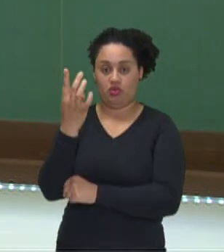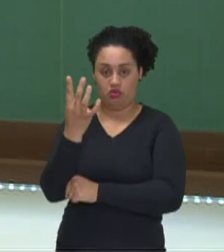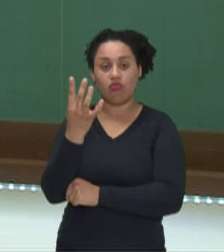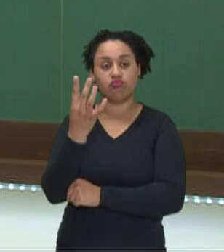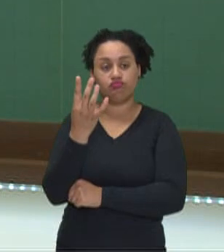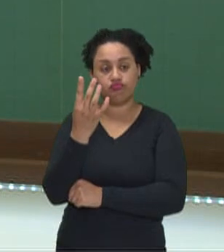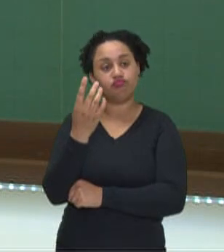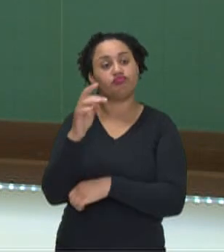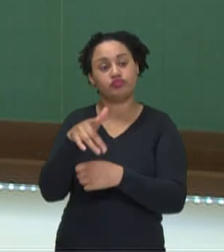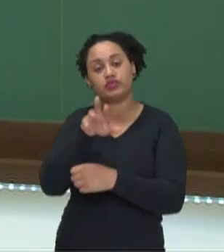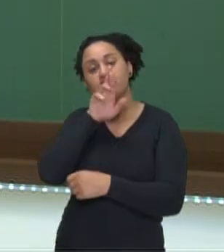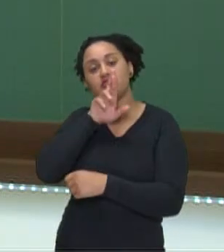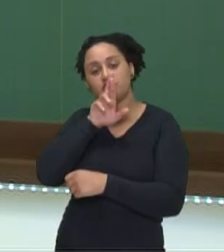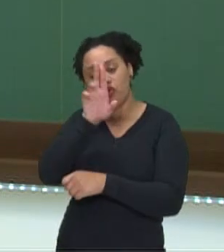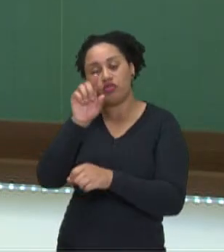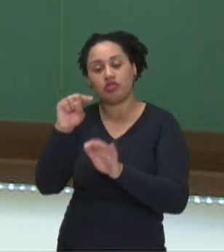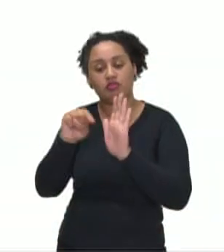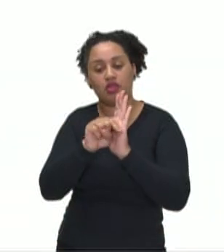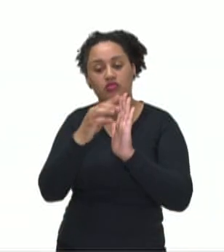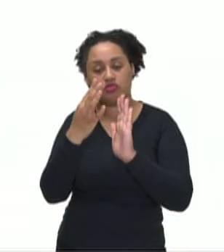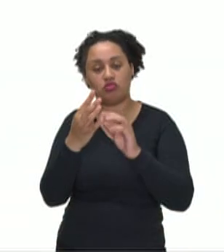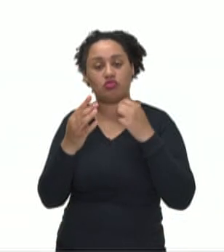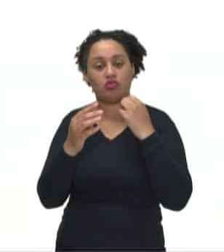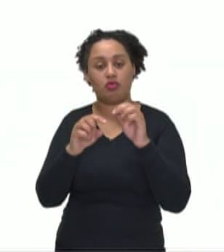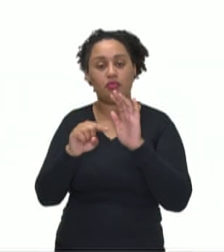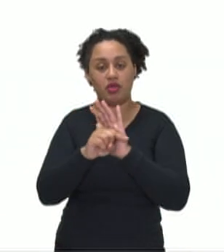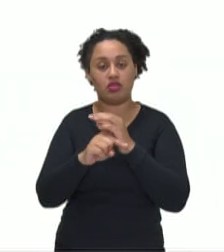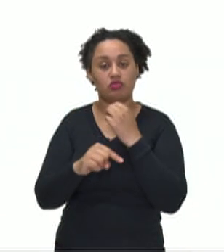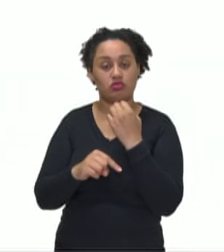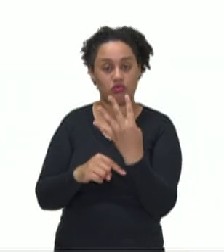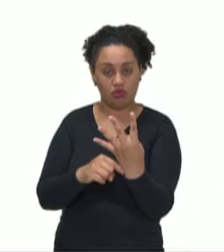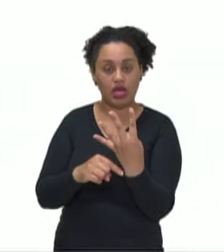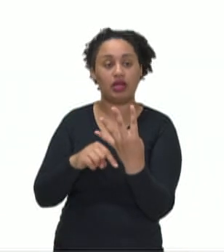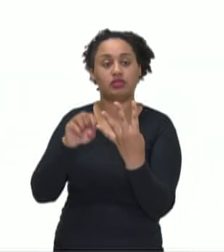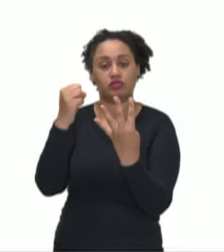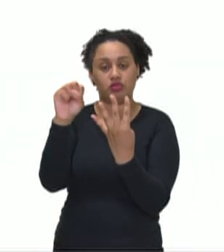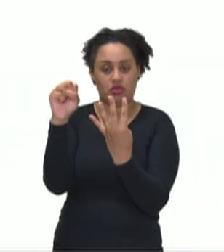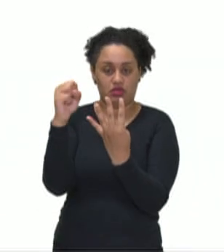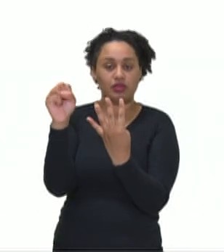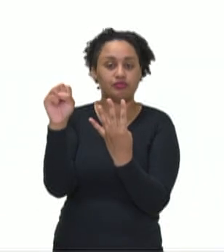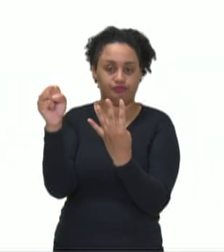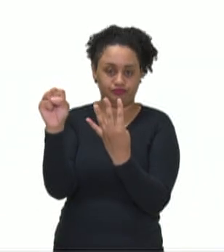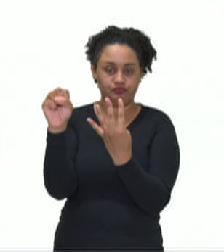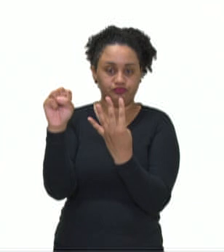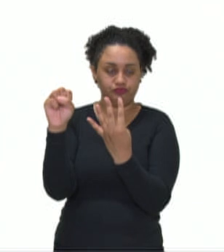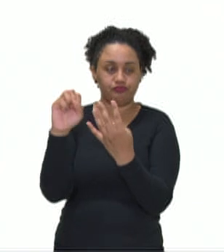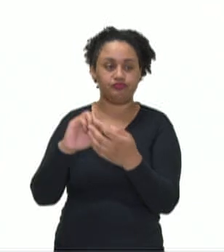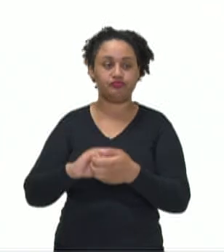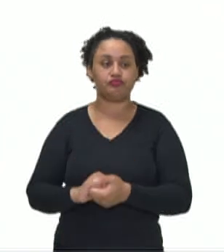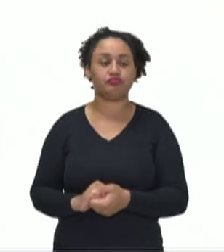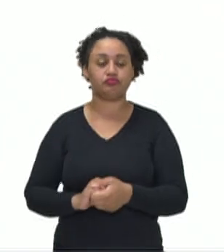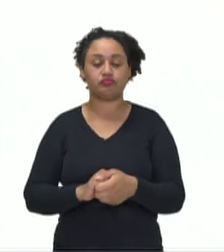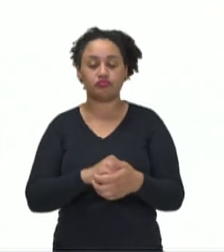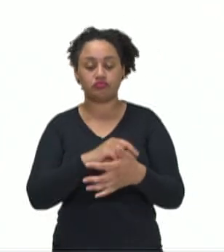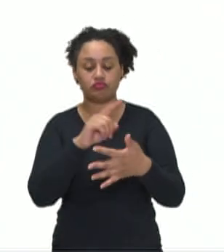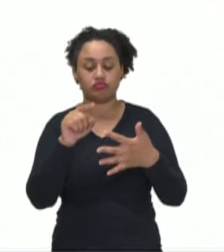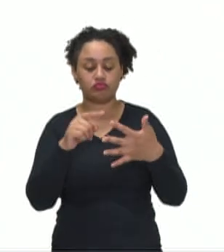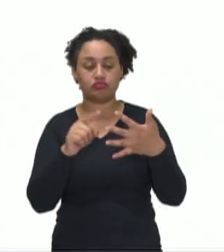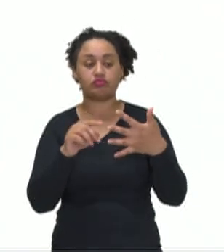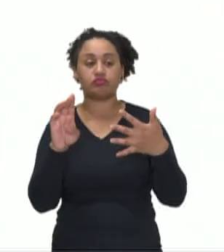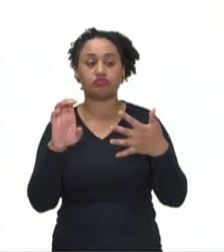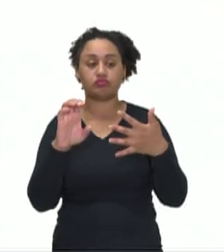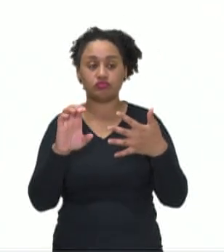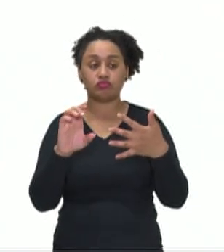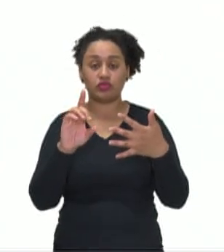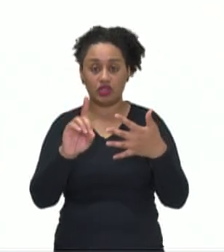expoentes. Então, o resultado final, menos 4 elevado à oitava potência. Na letra D, nós